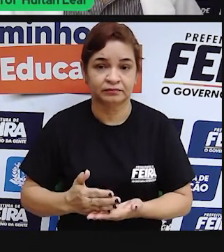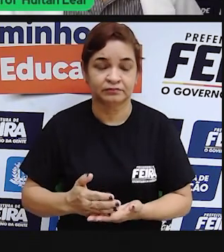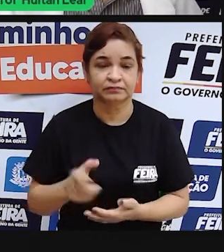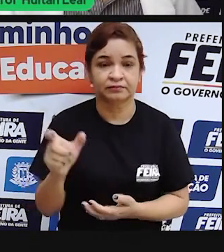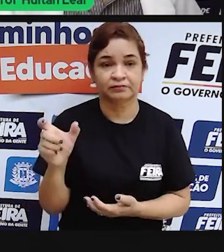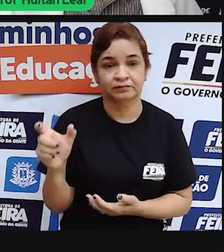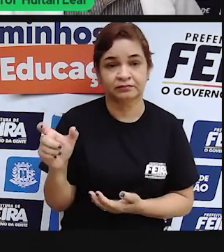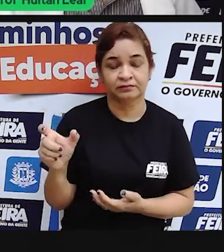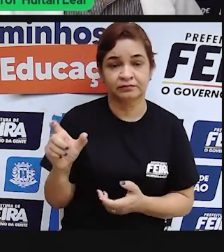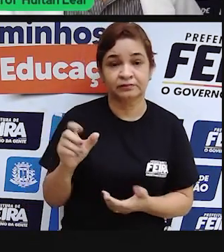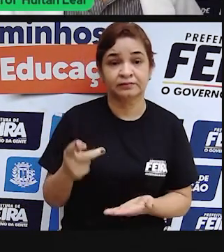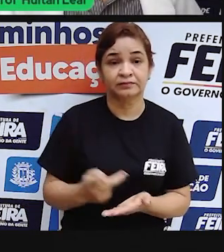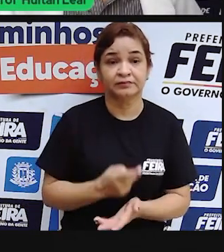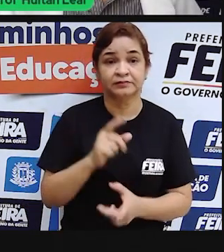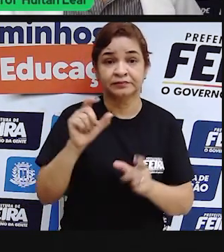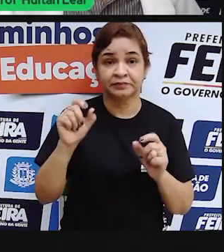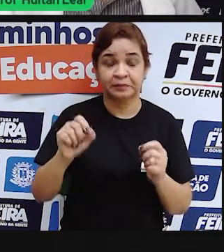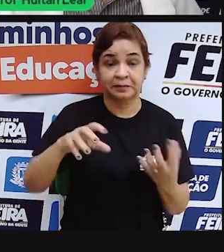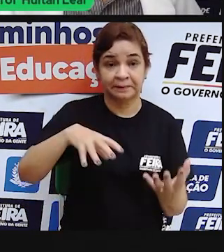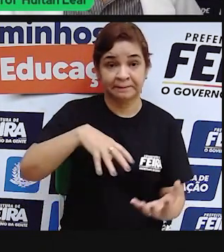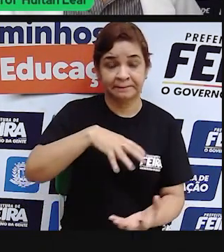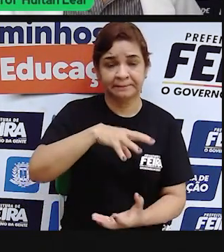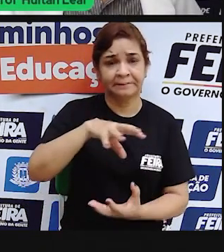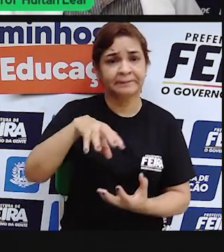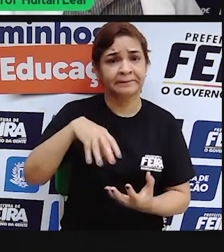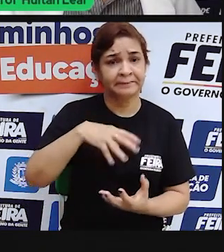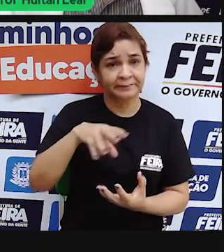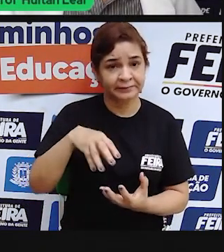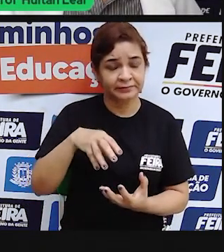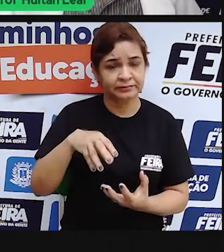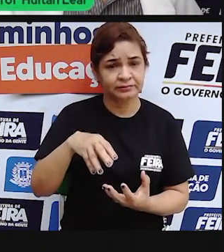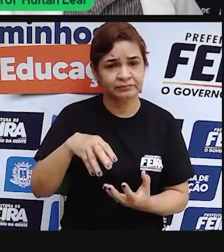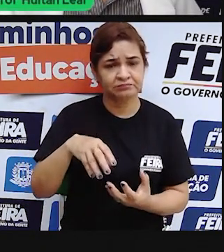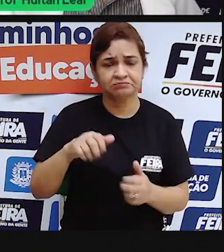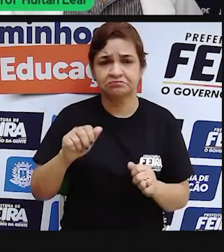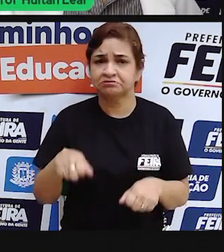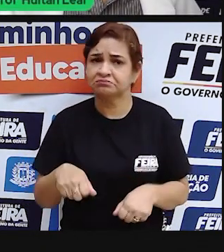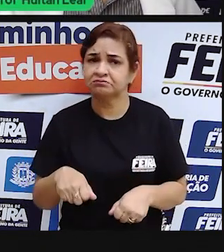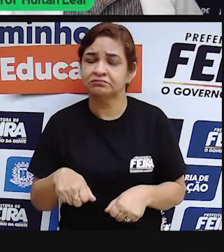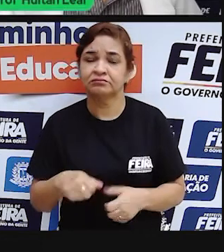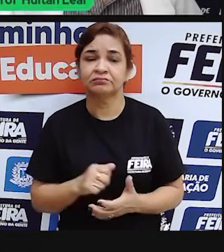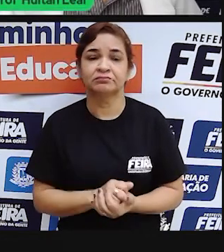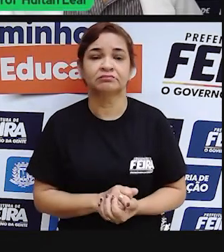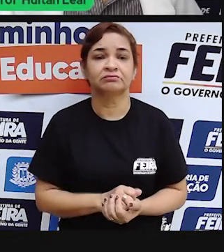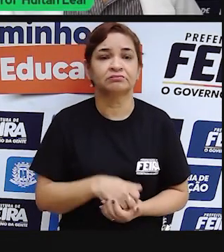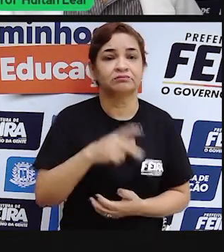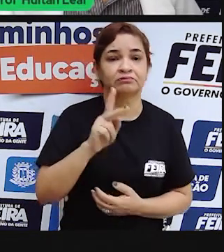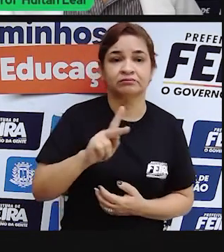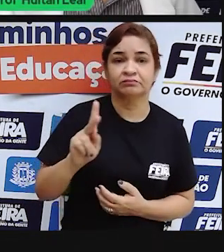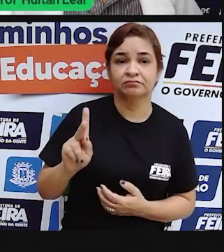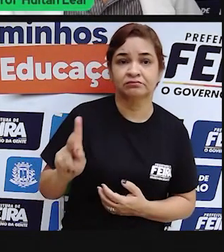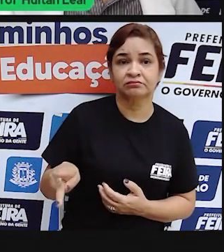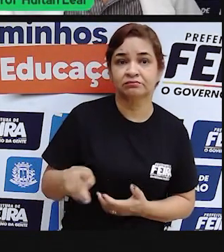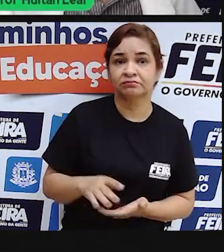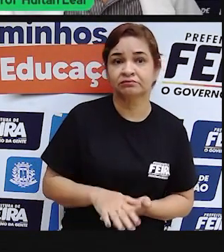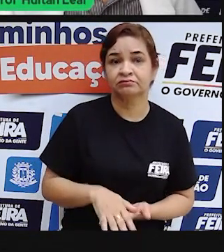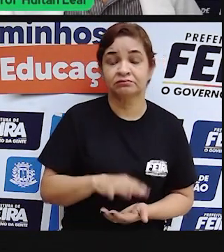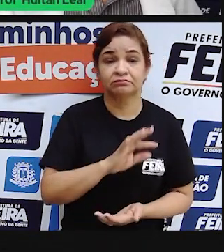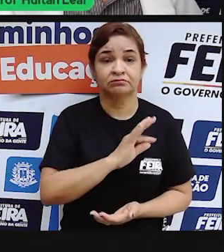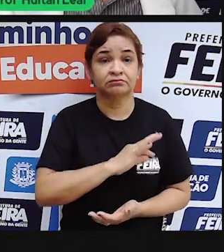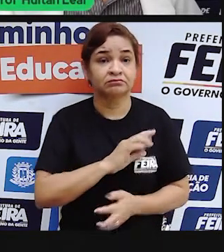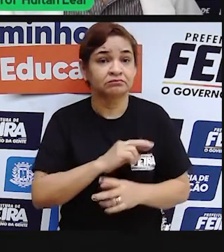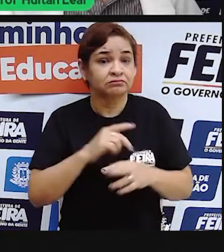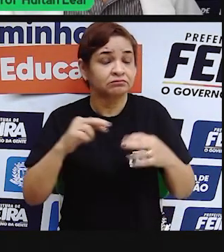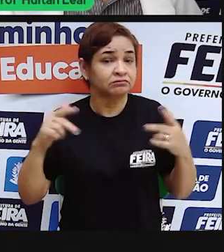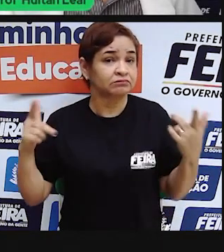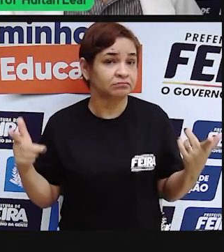caminhoneiros, pelo substantivo caminhoneiros. Qual é a greve? Poderia ser a greve dos professores, poderia ser a greve dos policiais,